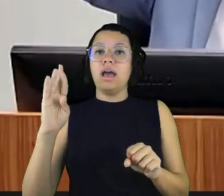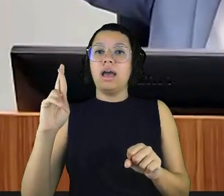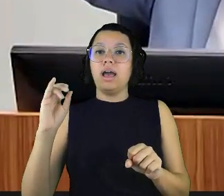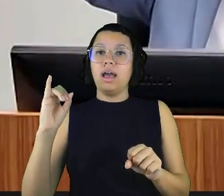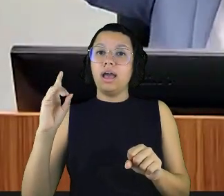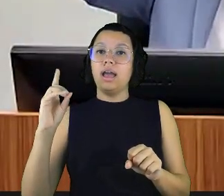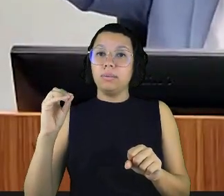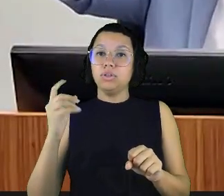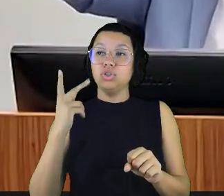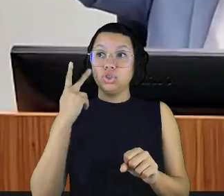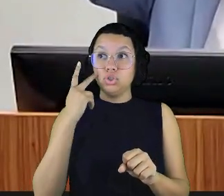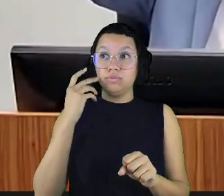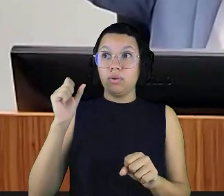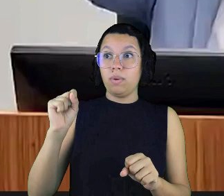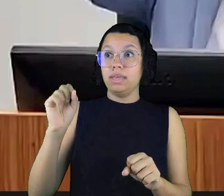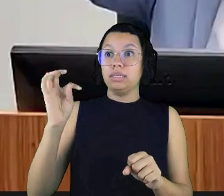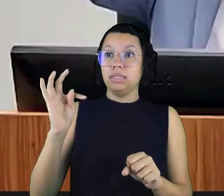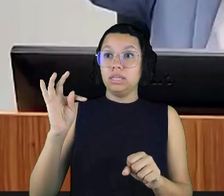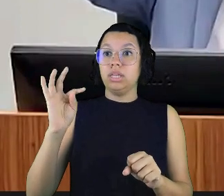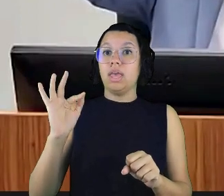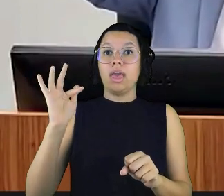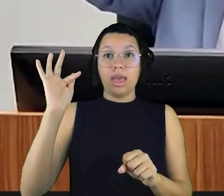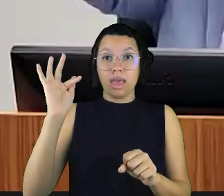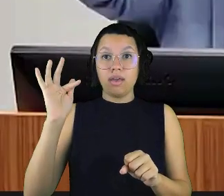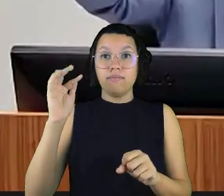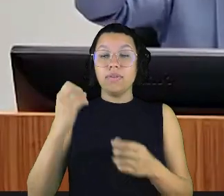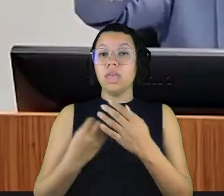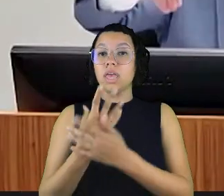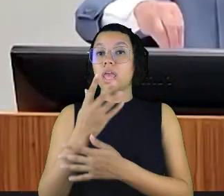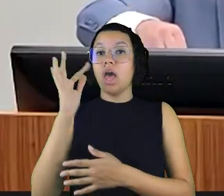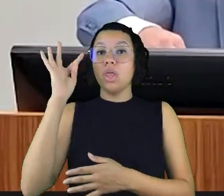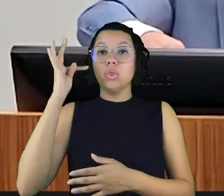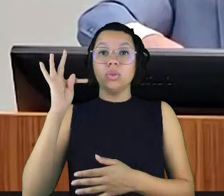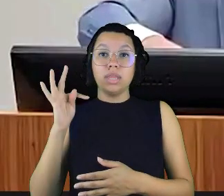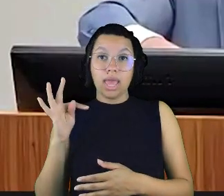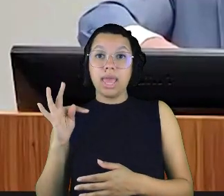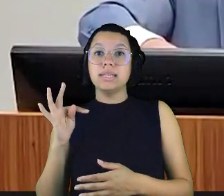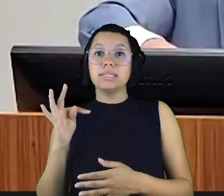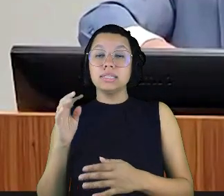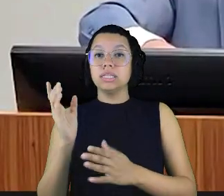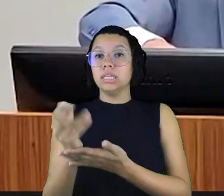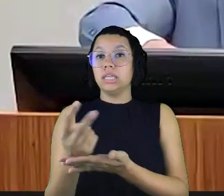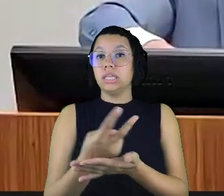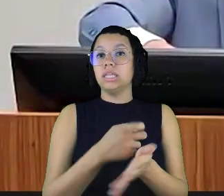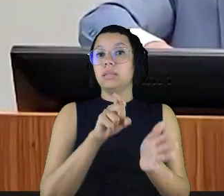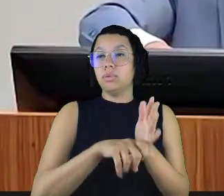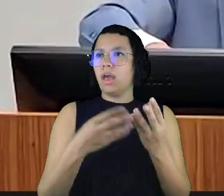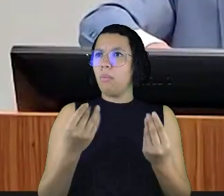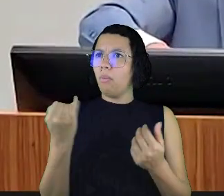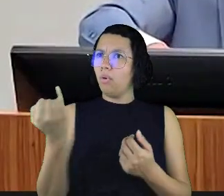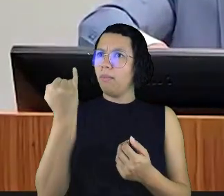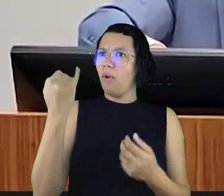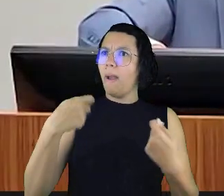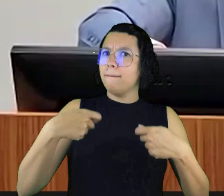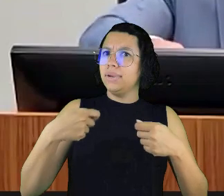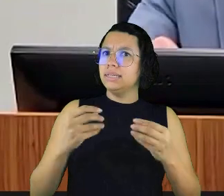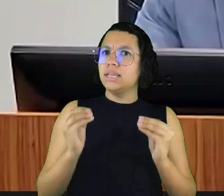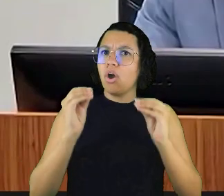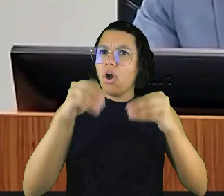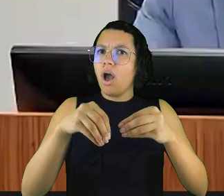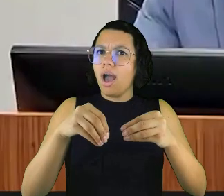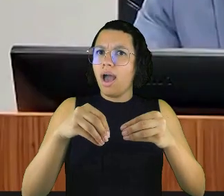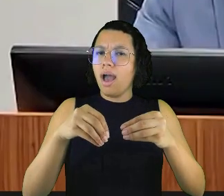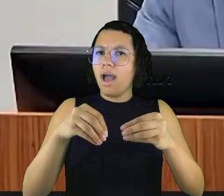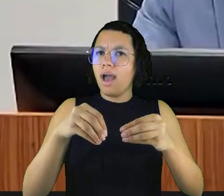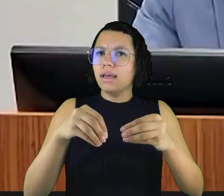teses tributárias bastante importantes que precisam ser aplicadas nas instâncias ordinárias por